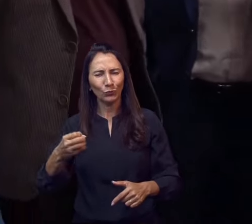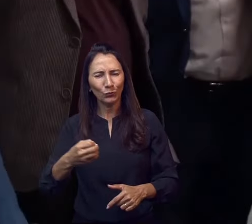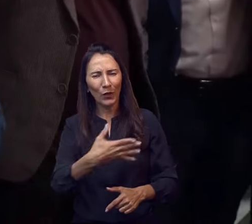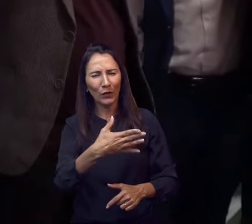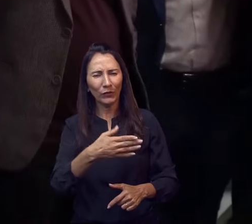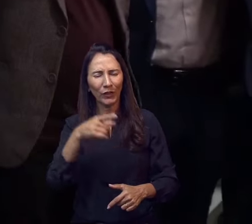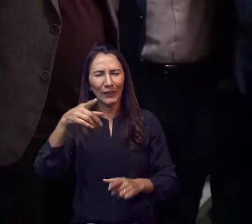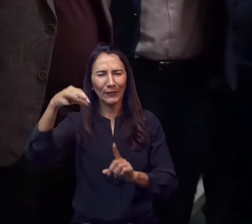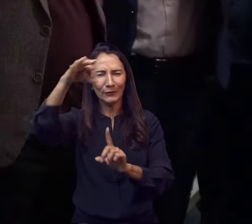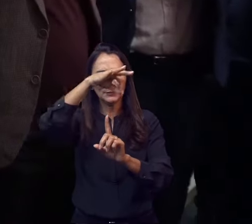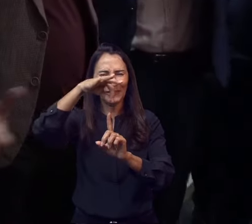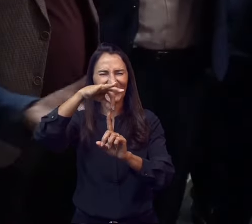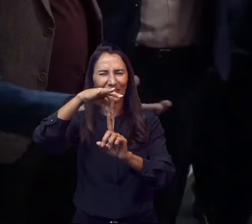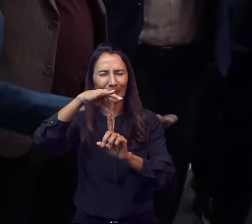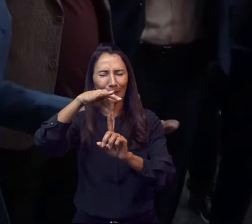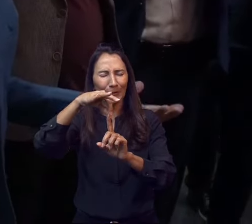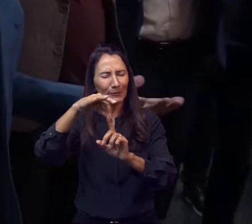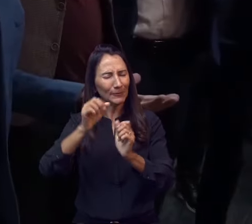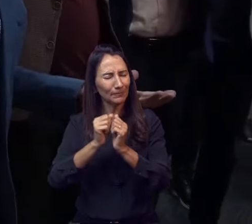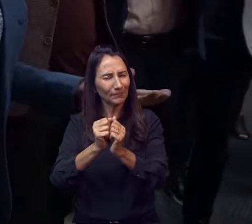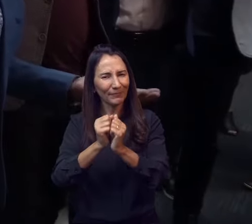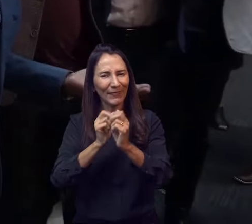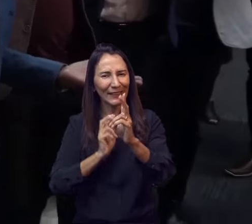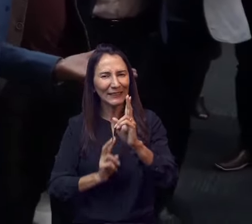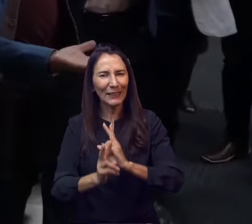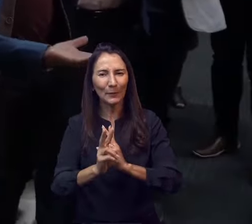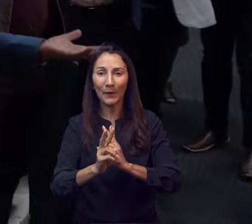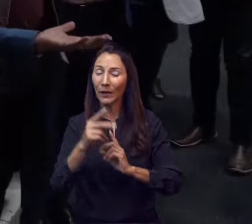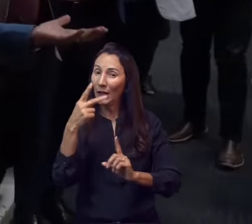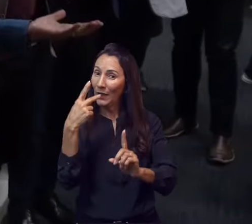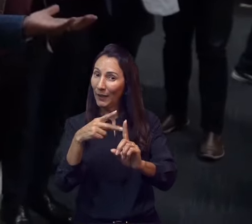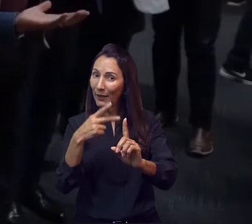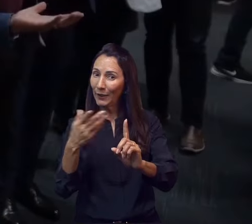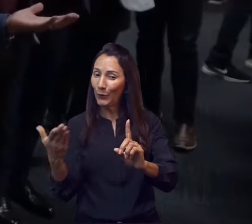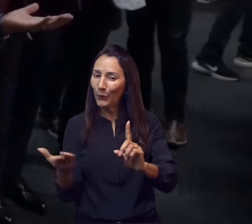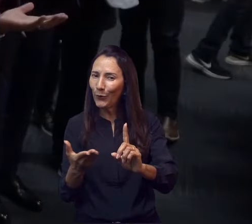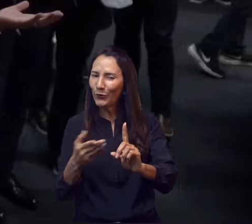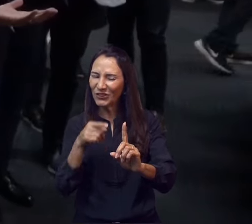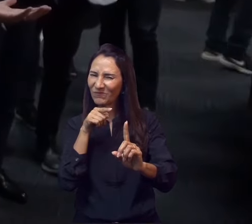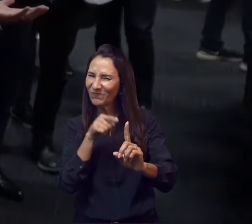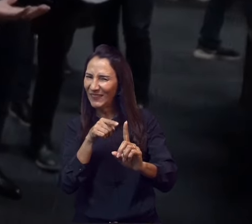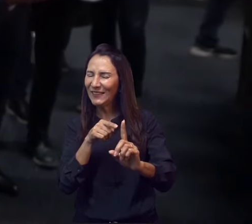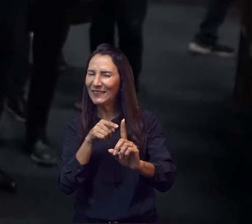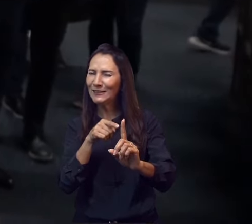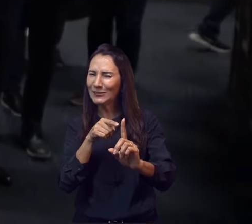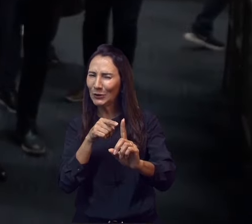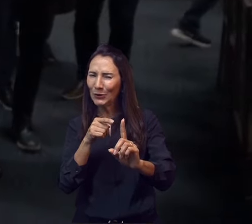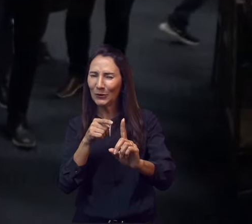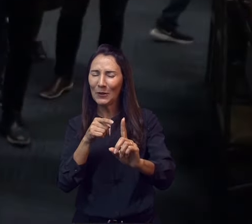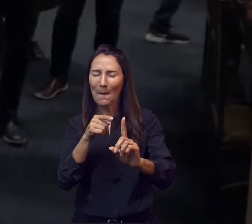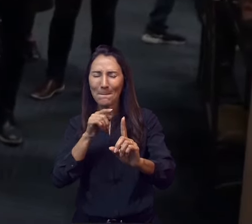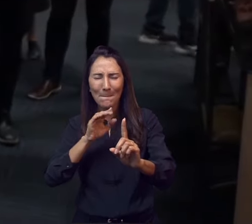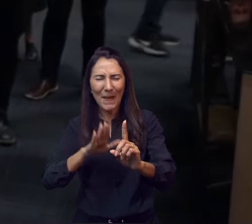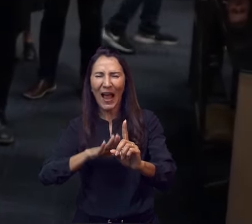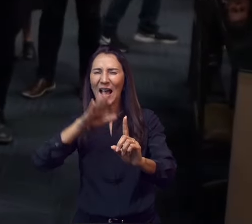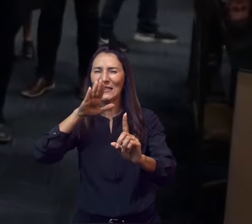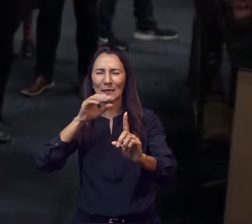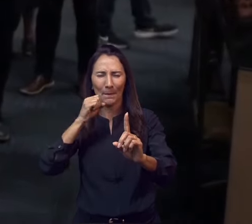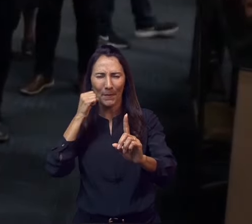espírito sempre linkado ao Espírito Santo ele seja hoje tomado mais ainda pelo teu poder